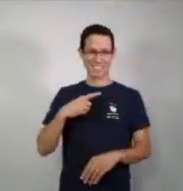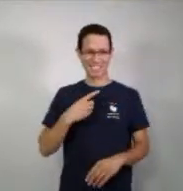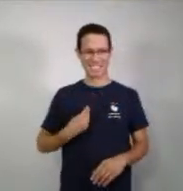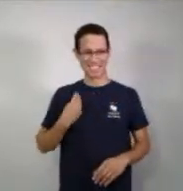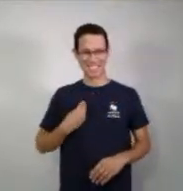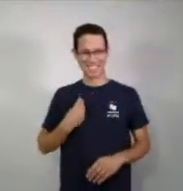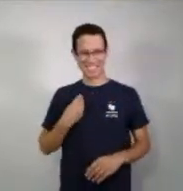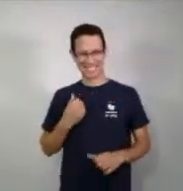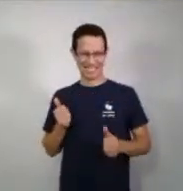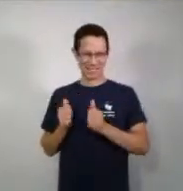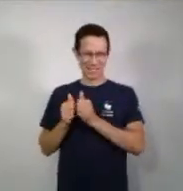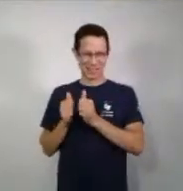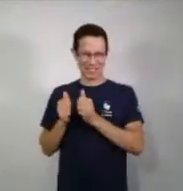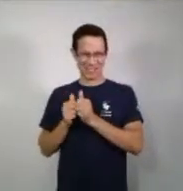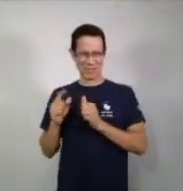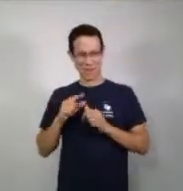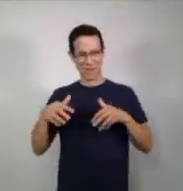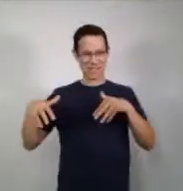está ali.